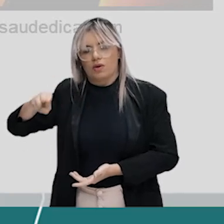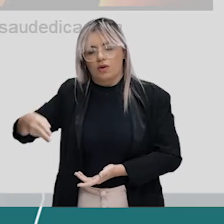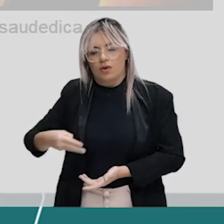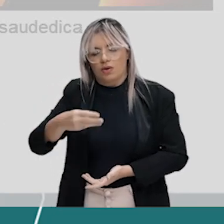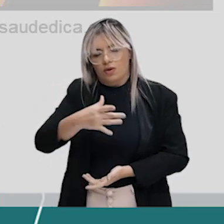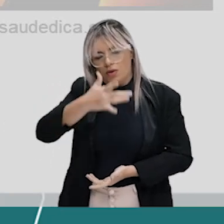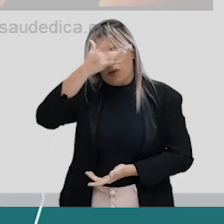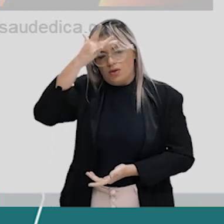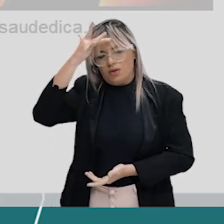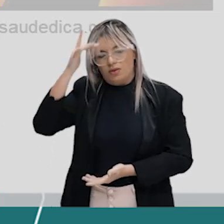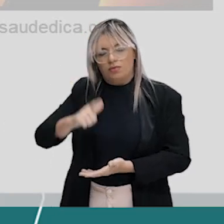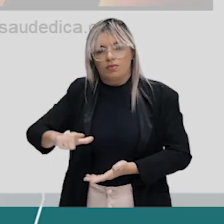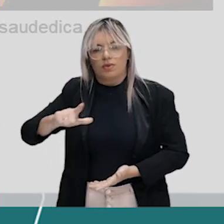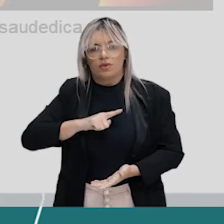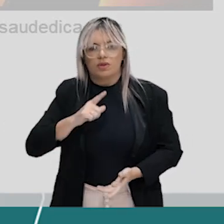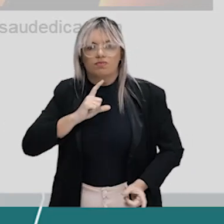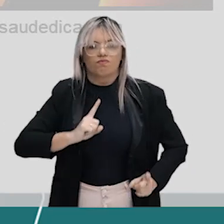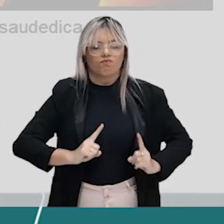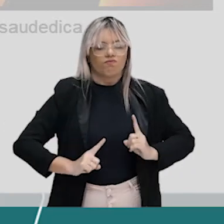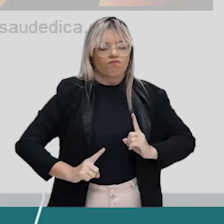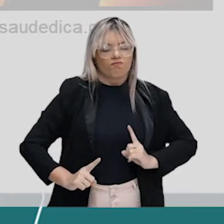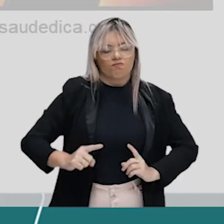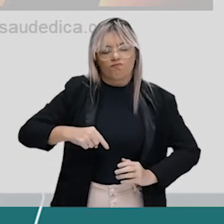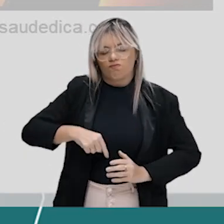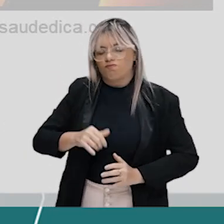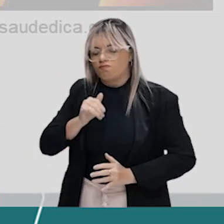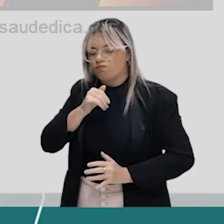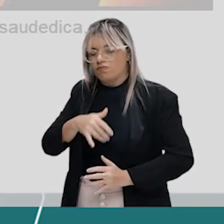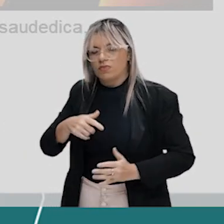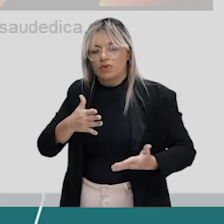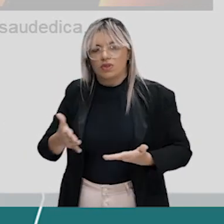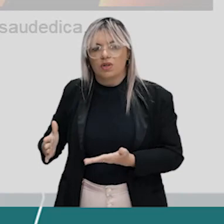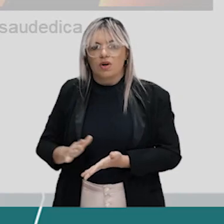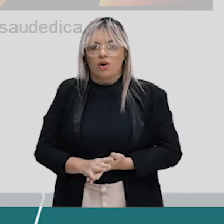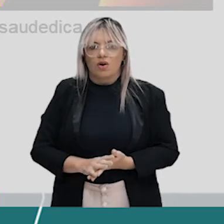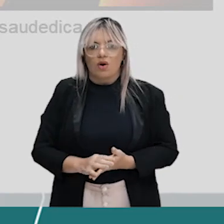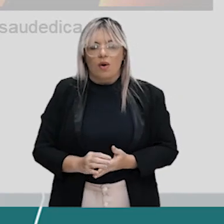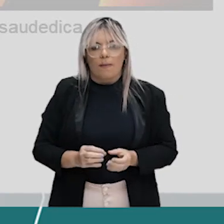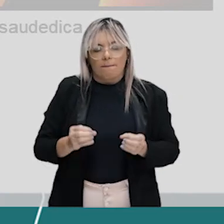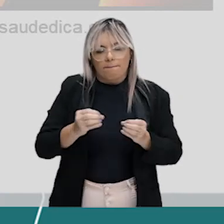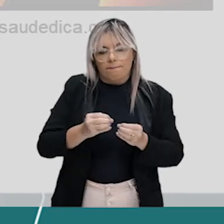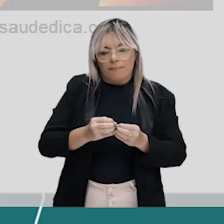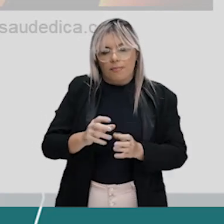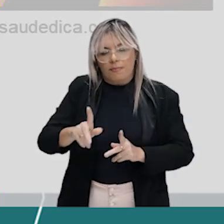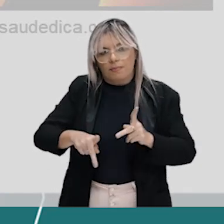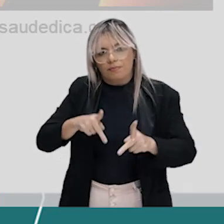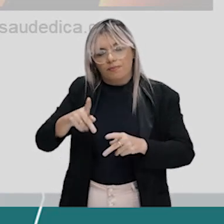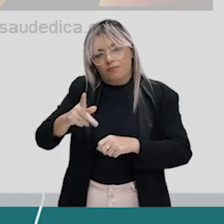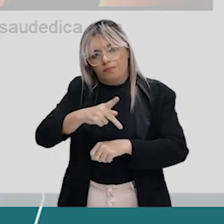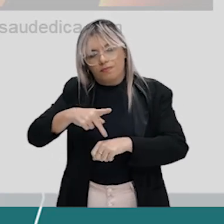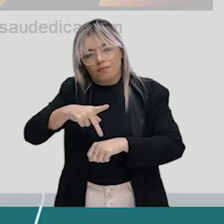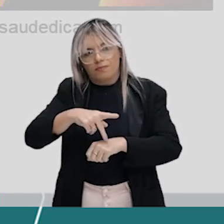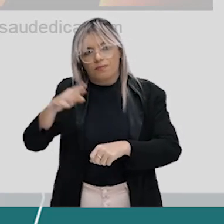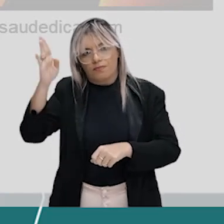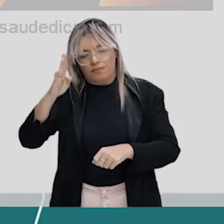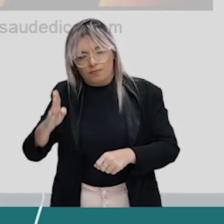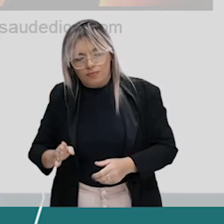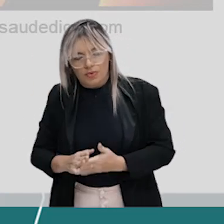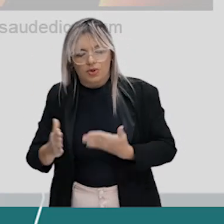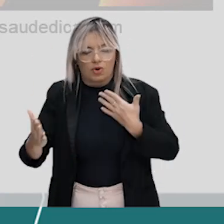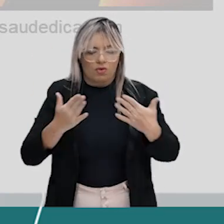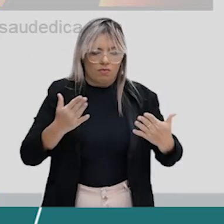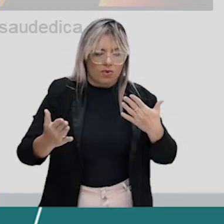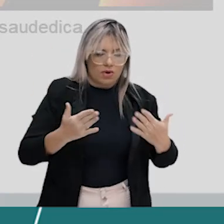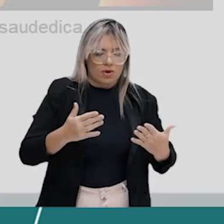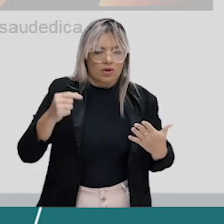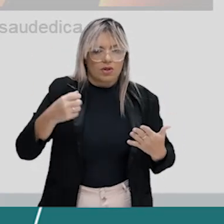pessoas sofrem de depressão. Quase a população brasileira inteira, se nós formos pensar em número, sofrem